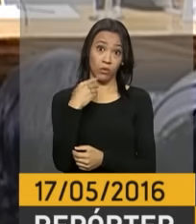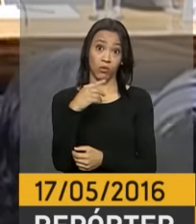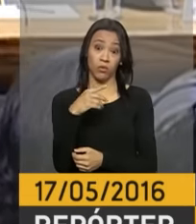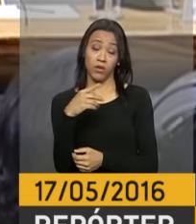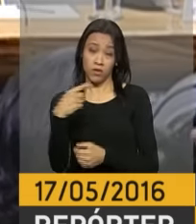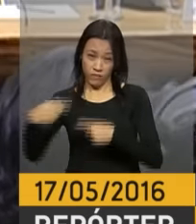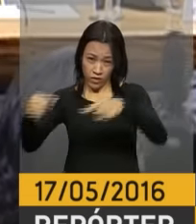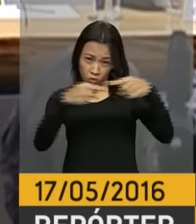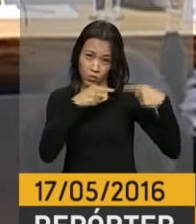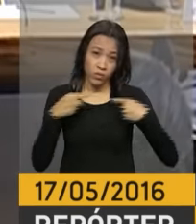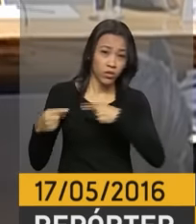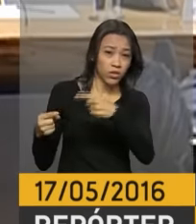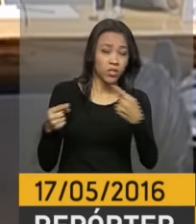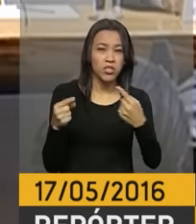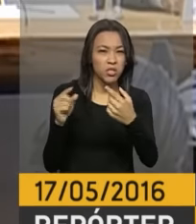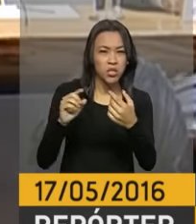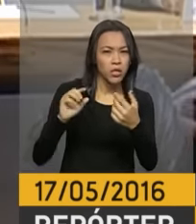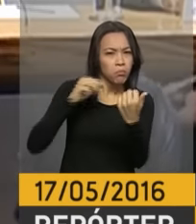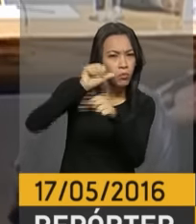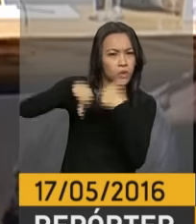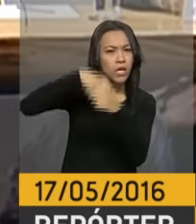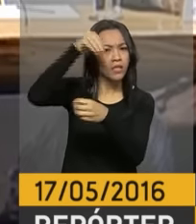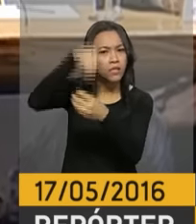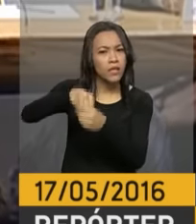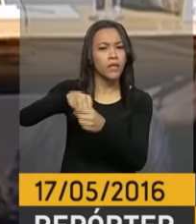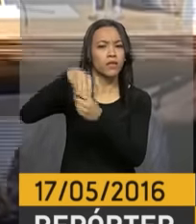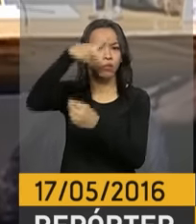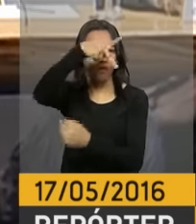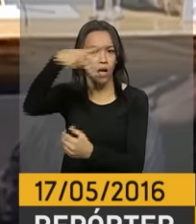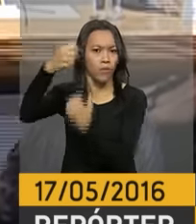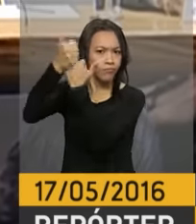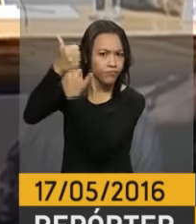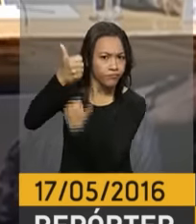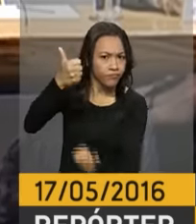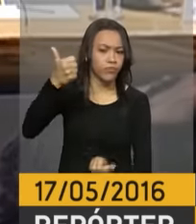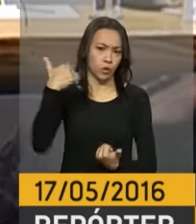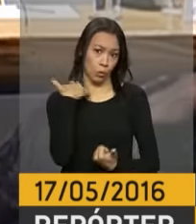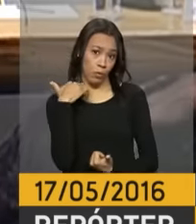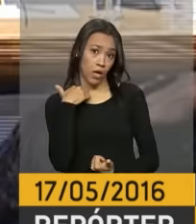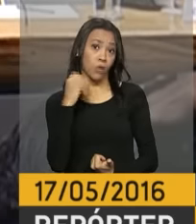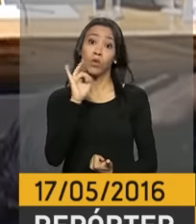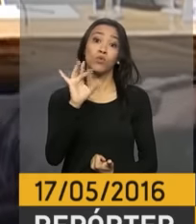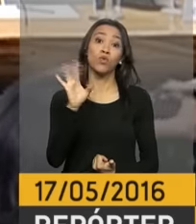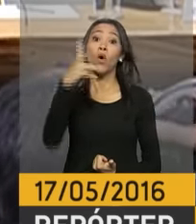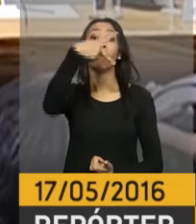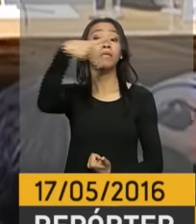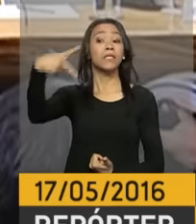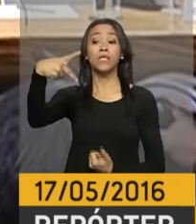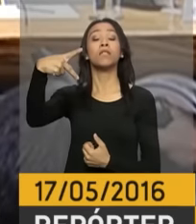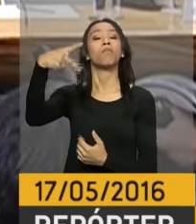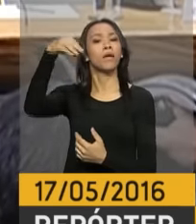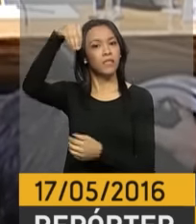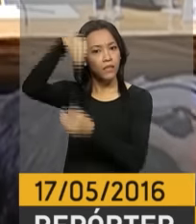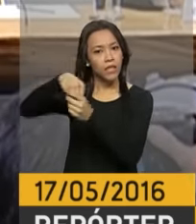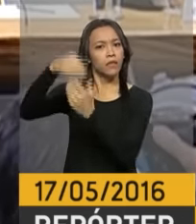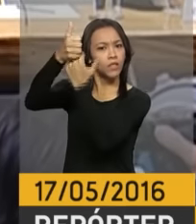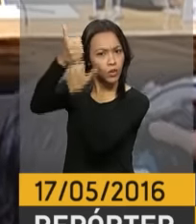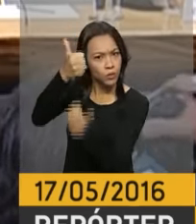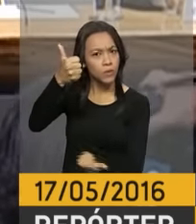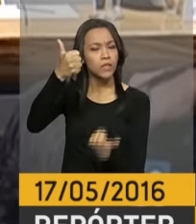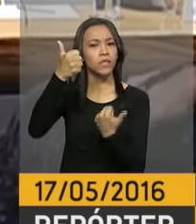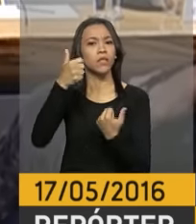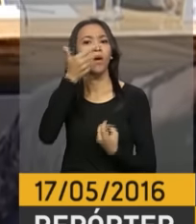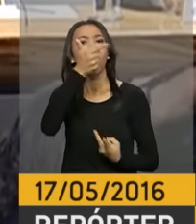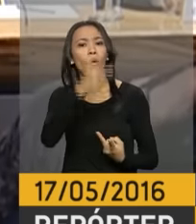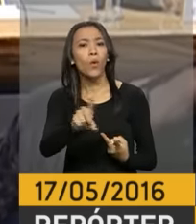vão discutir mudanças na diretoria do Banco Central, não só na presidência. Em relação ao